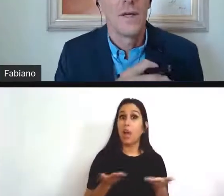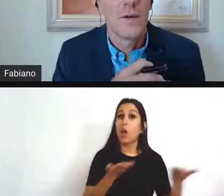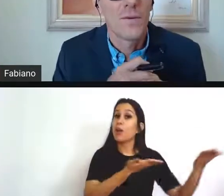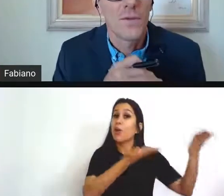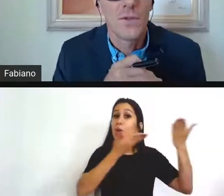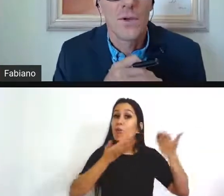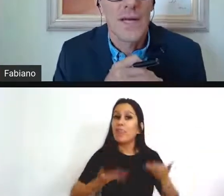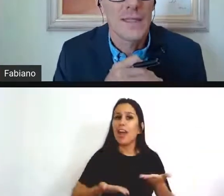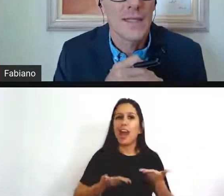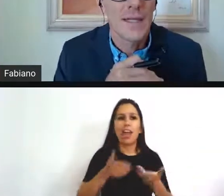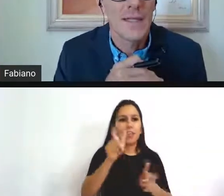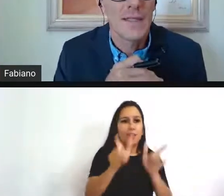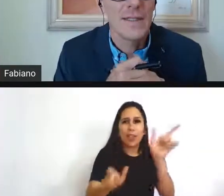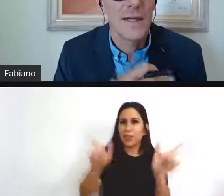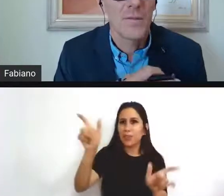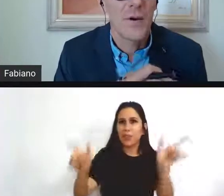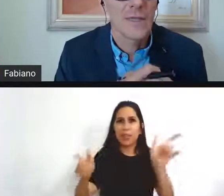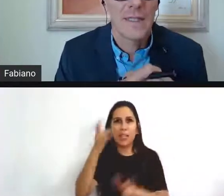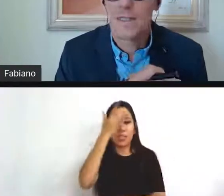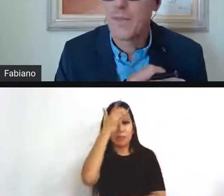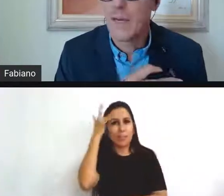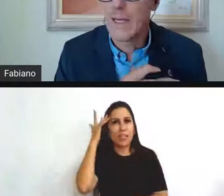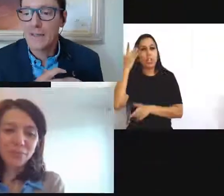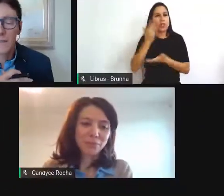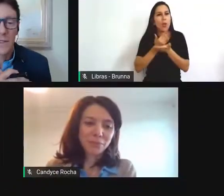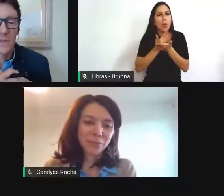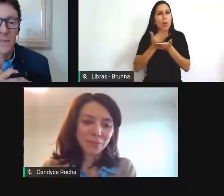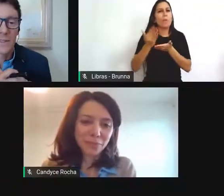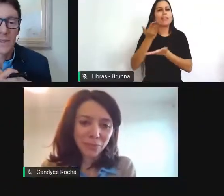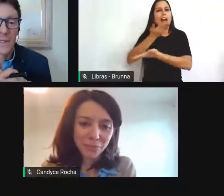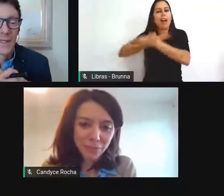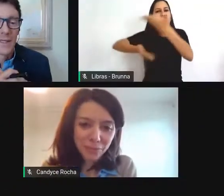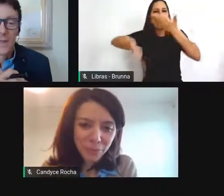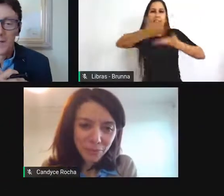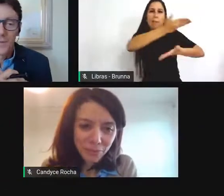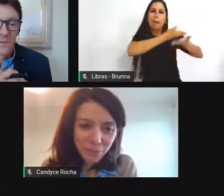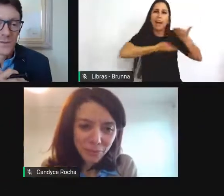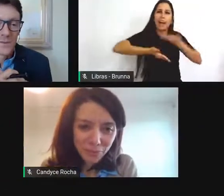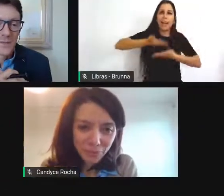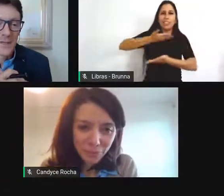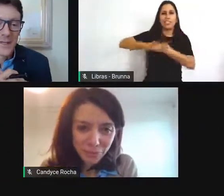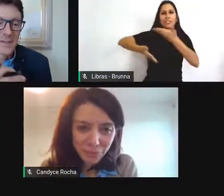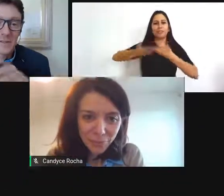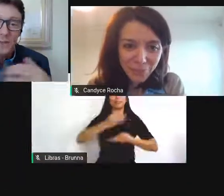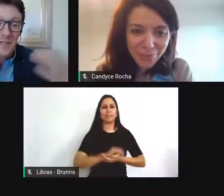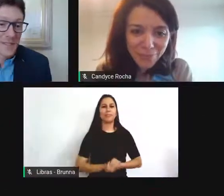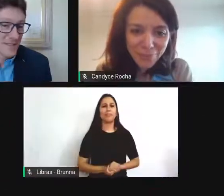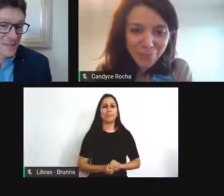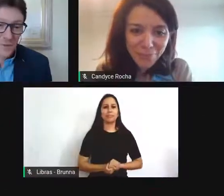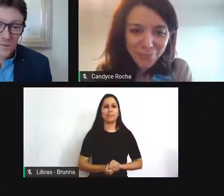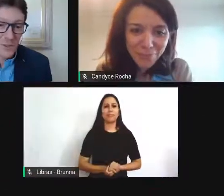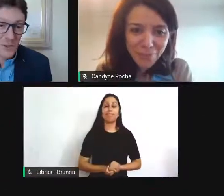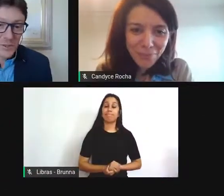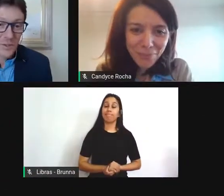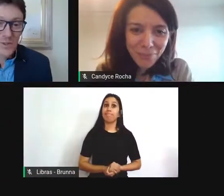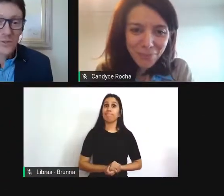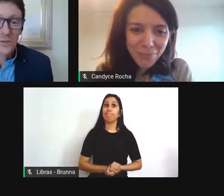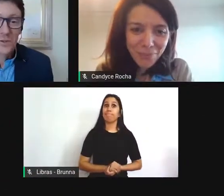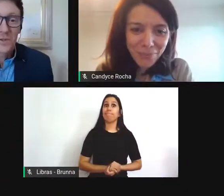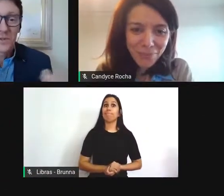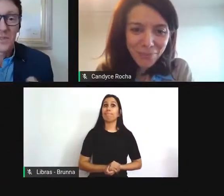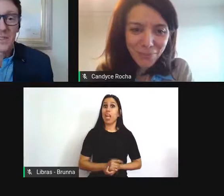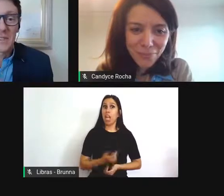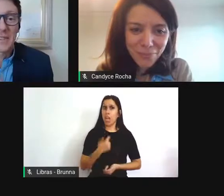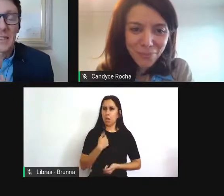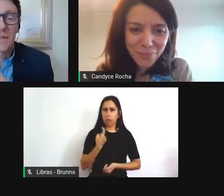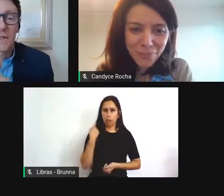convidados. Vamos colocar na tela e iniciar uma rodada de debates. Eu acho que as histórias, eu não menti em momento